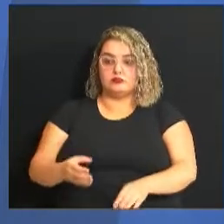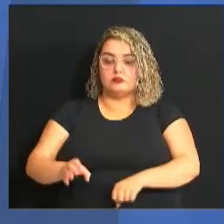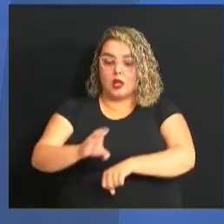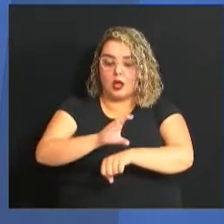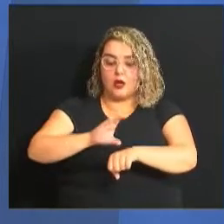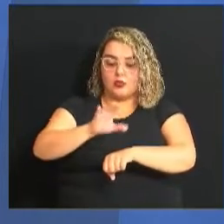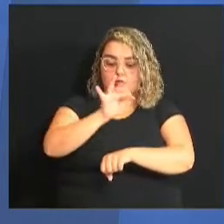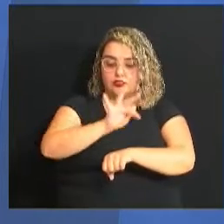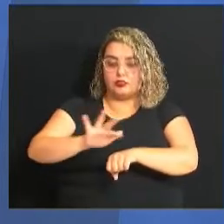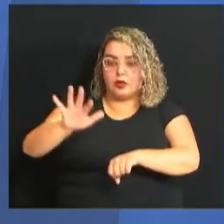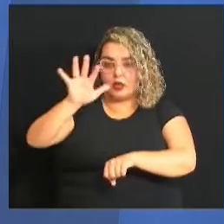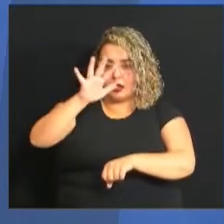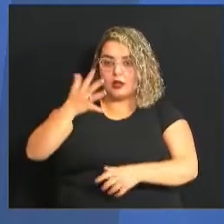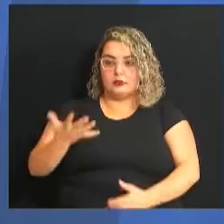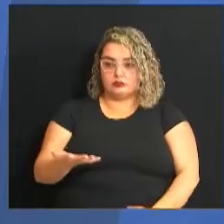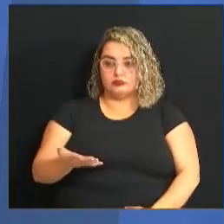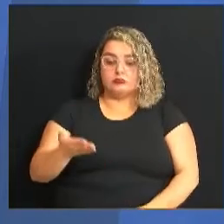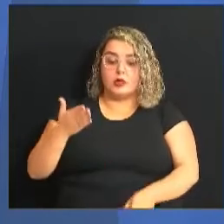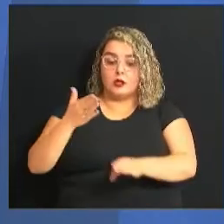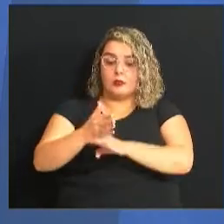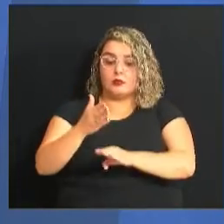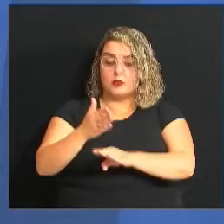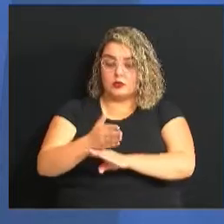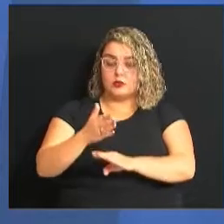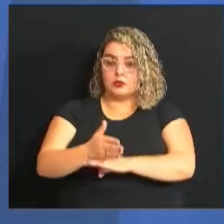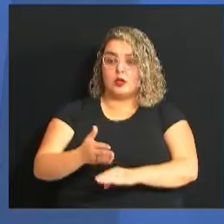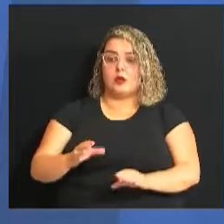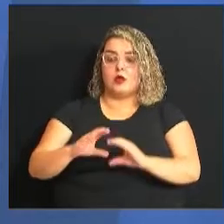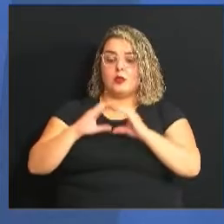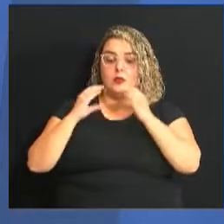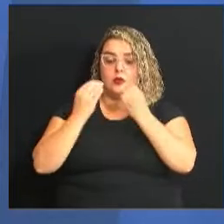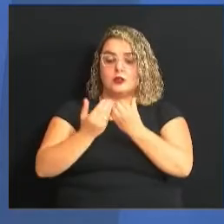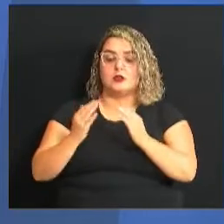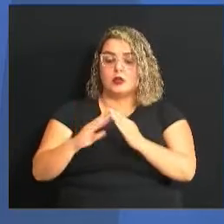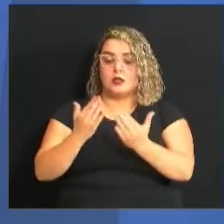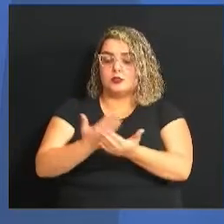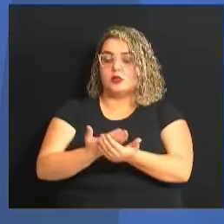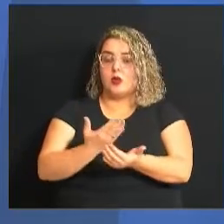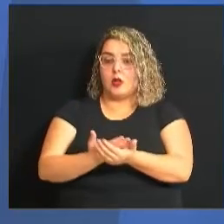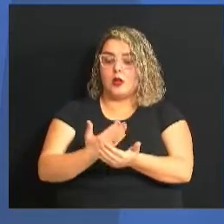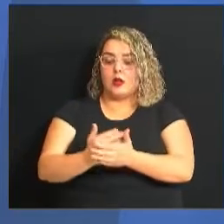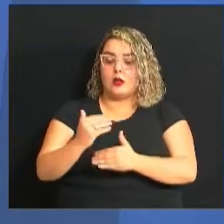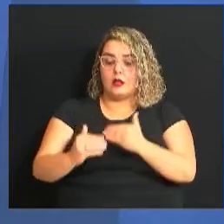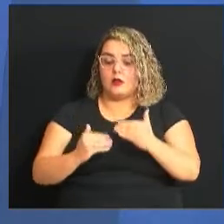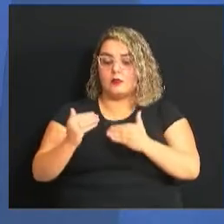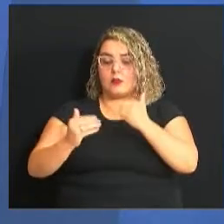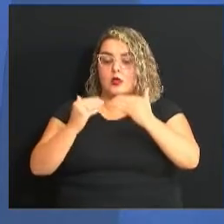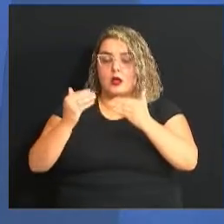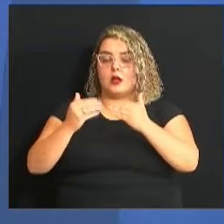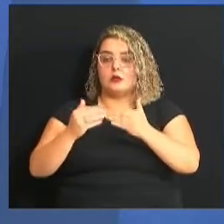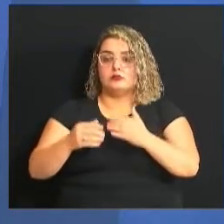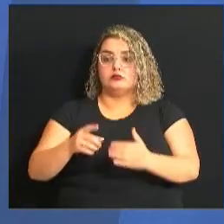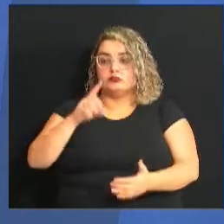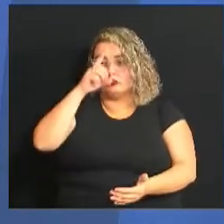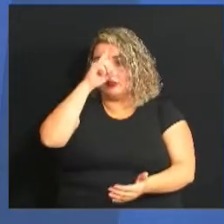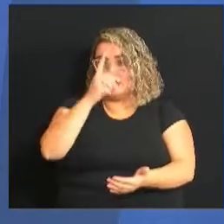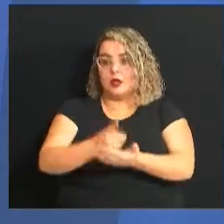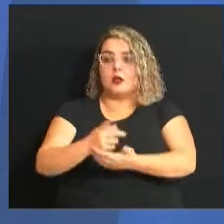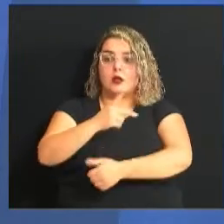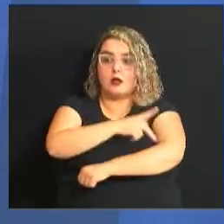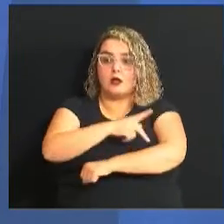Federal, por meio da participação da comunidade escolar na construção e na implementação de decisões